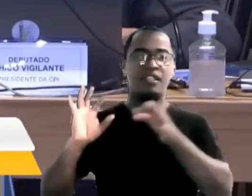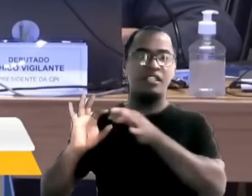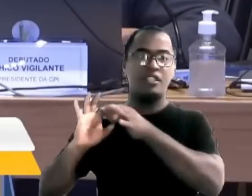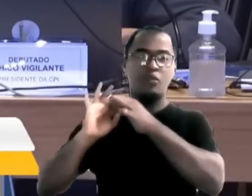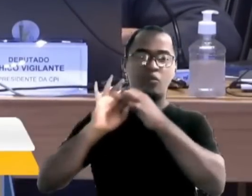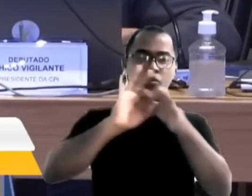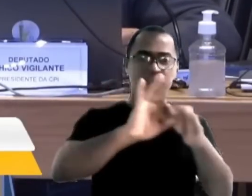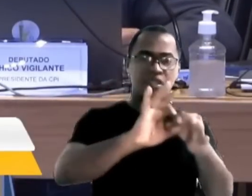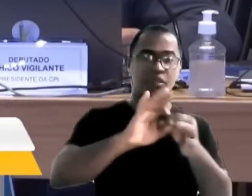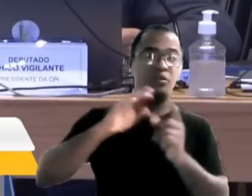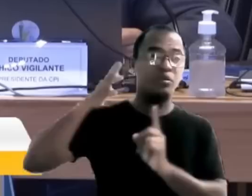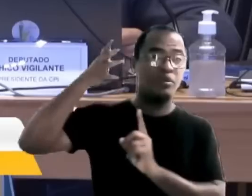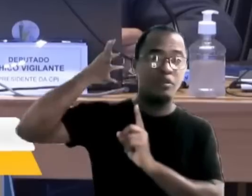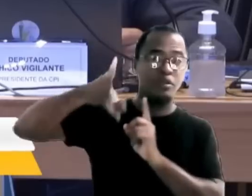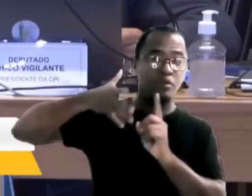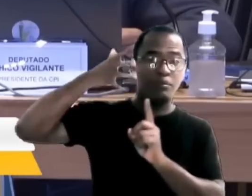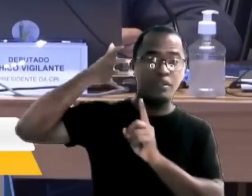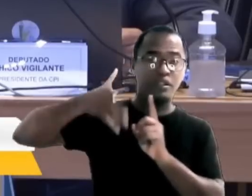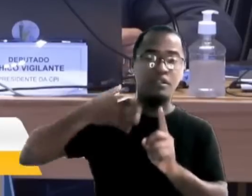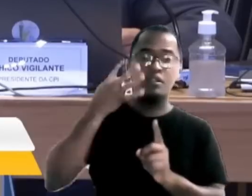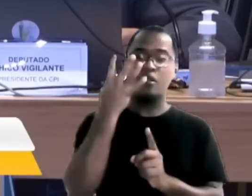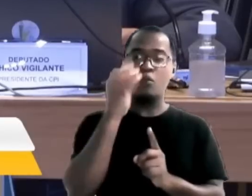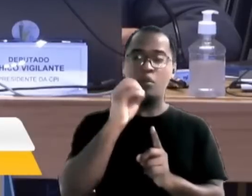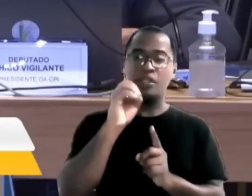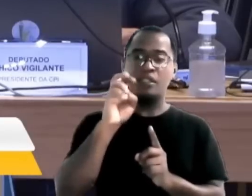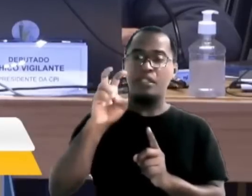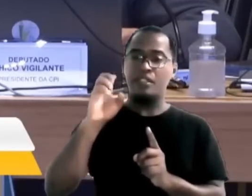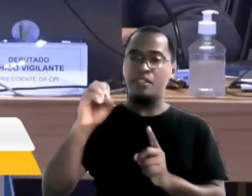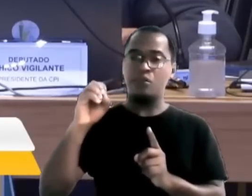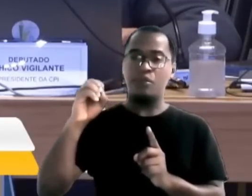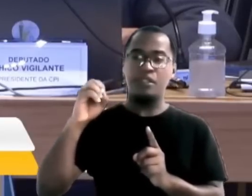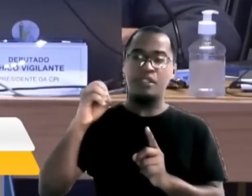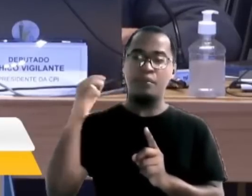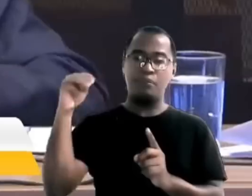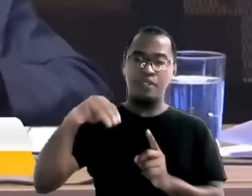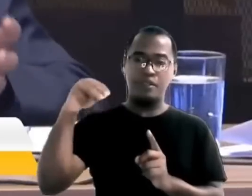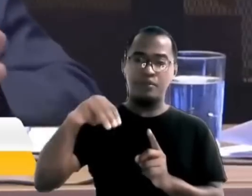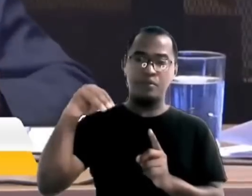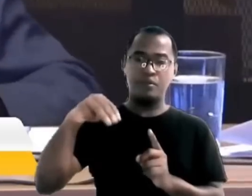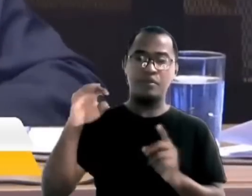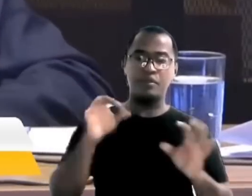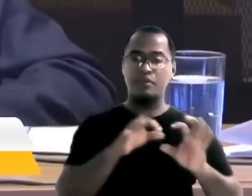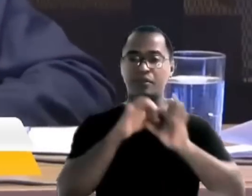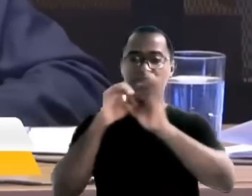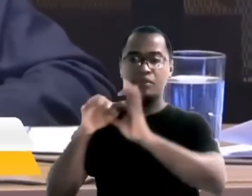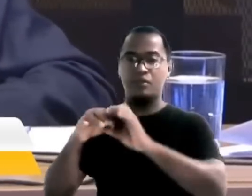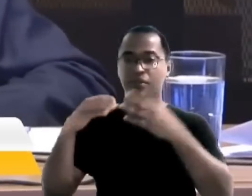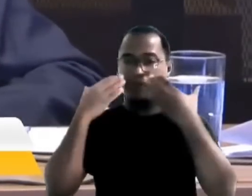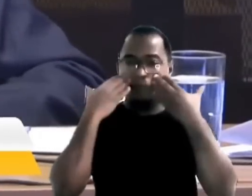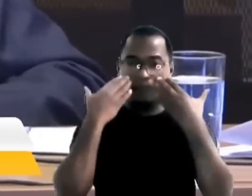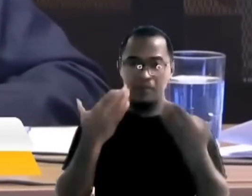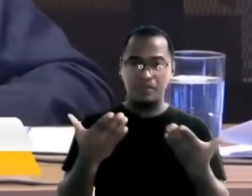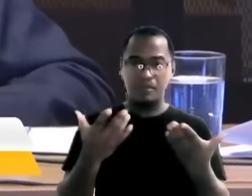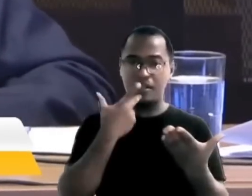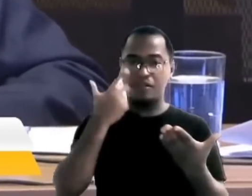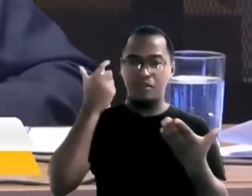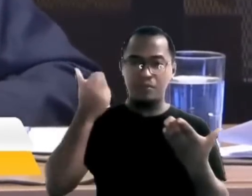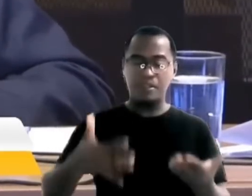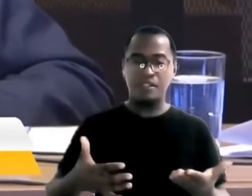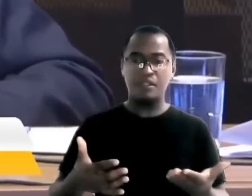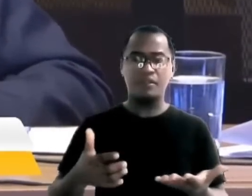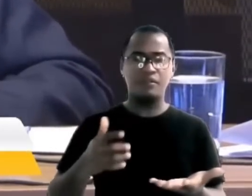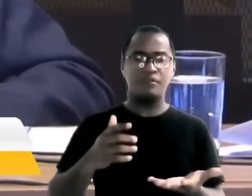de 40, 50 minutos. Ela foi retirada do contexto e foi apresentada. Eu falei